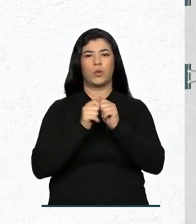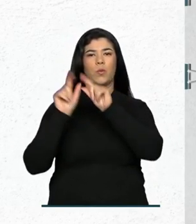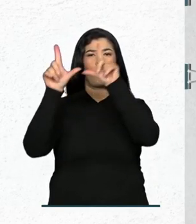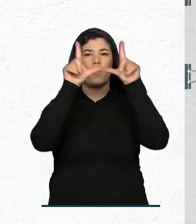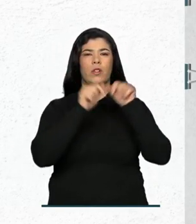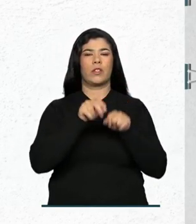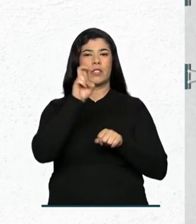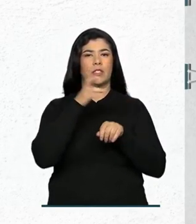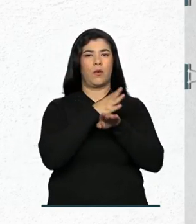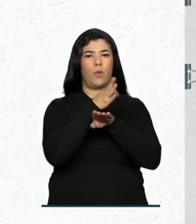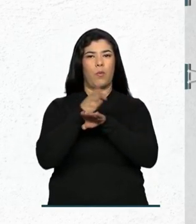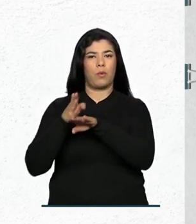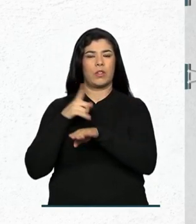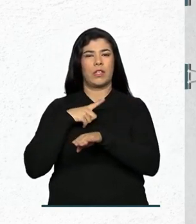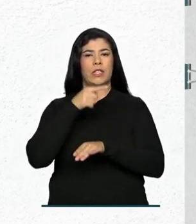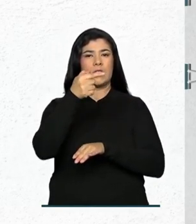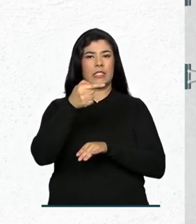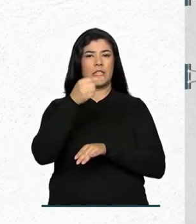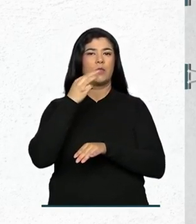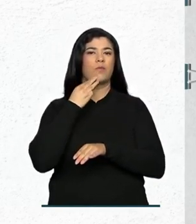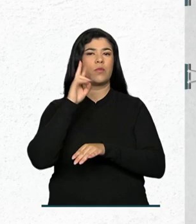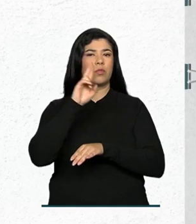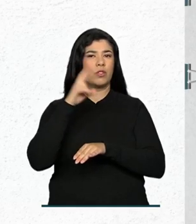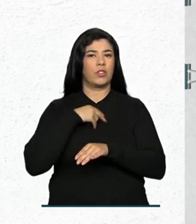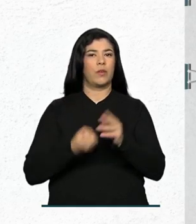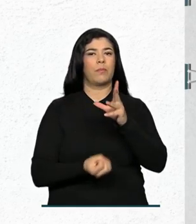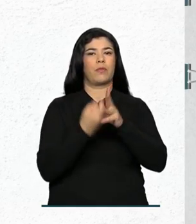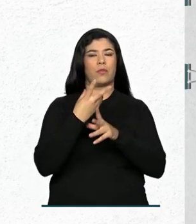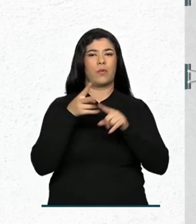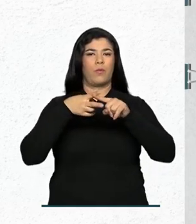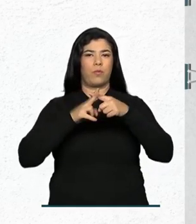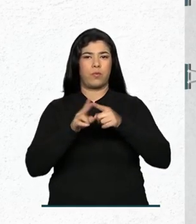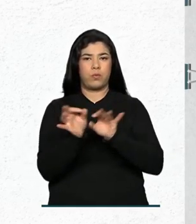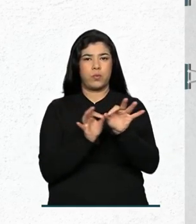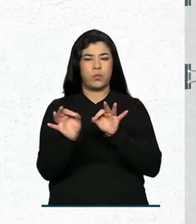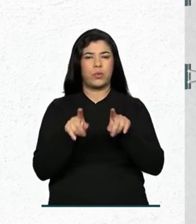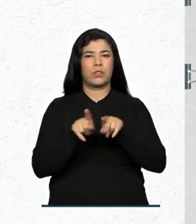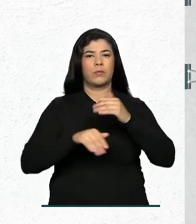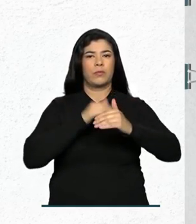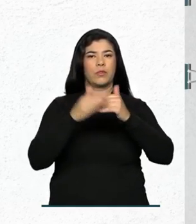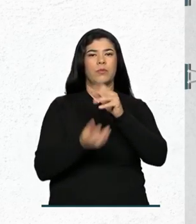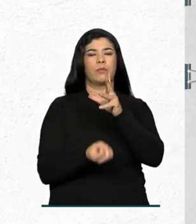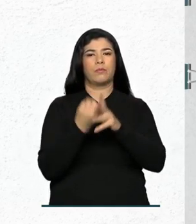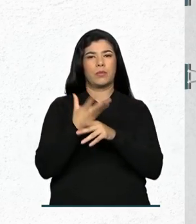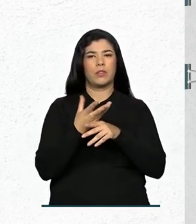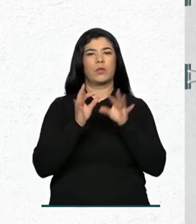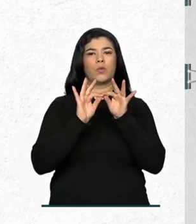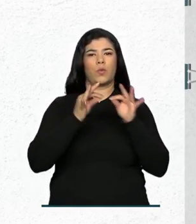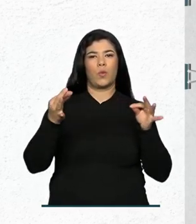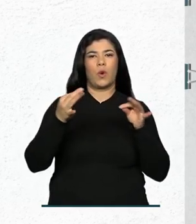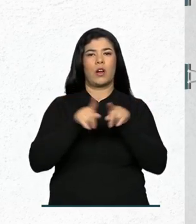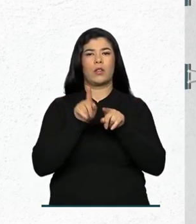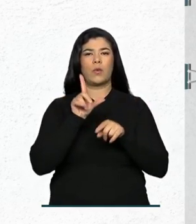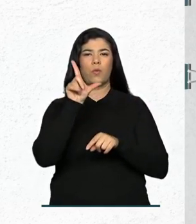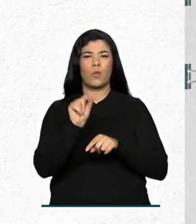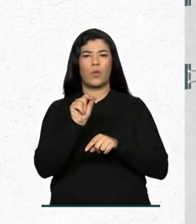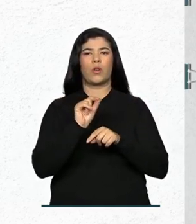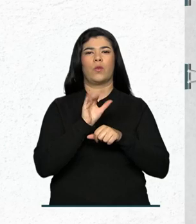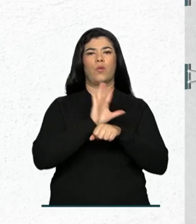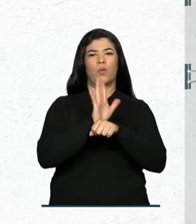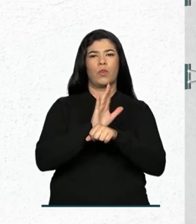de ação, num total de 7 milhões de reais para produção, finalização e desenvolvimento de longas e curtas metragens,